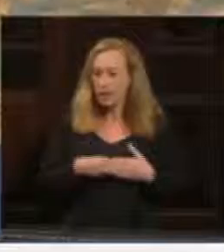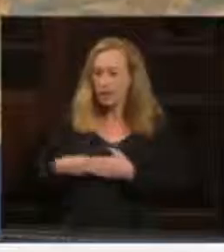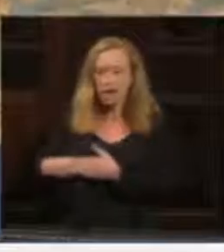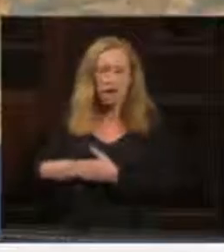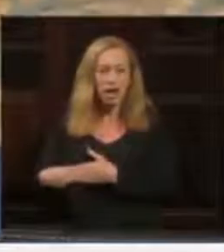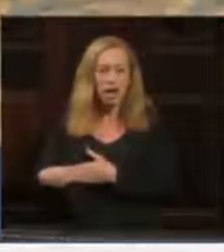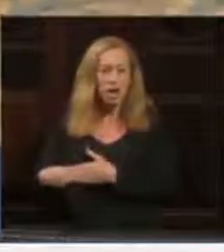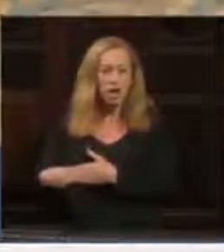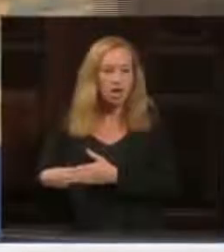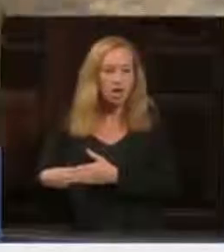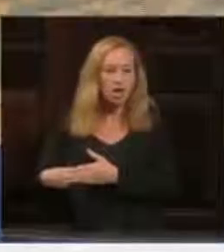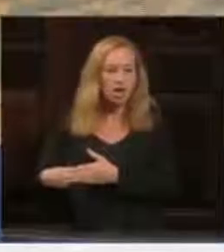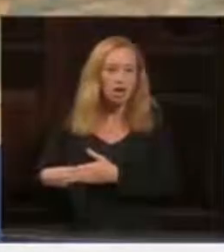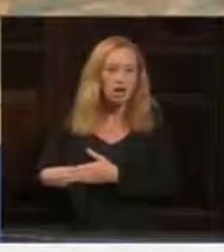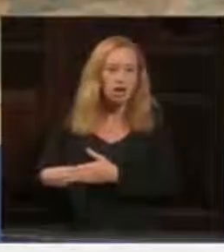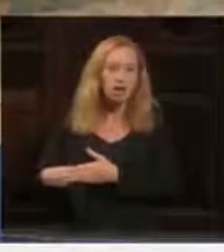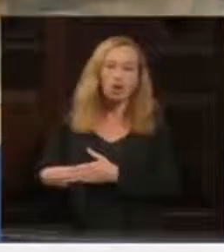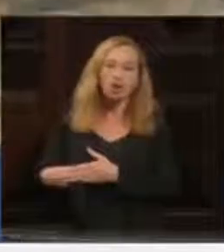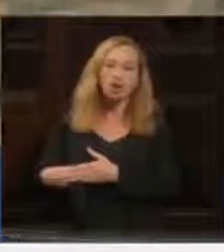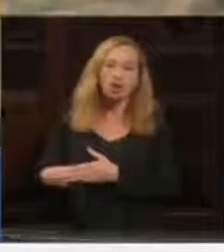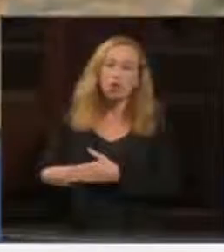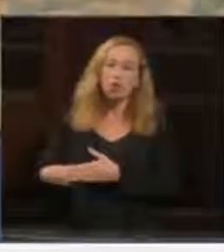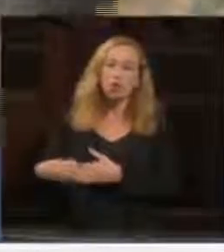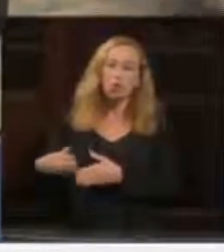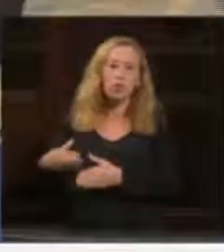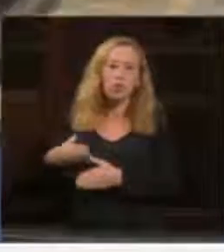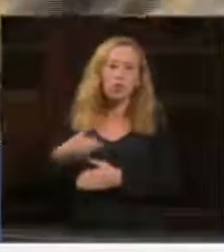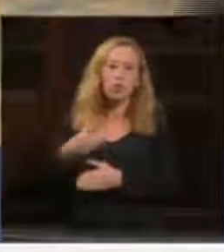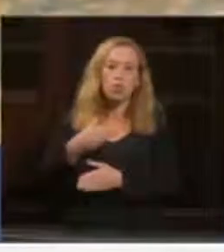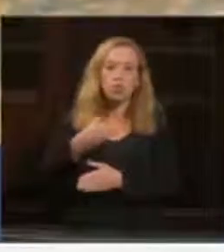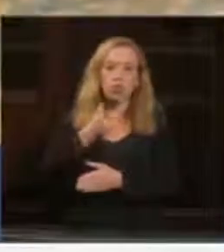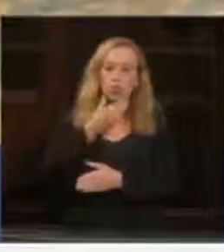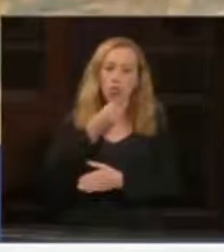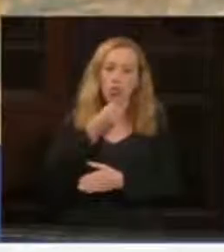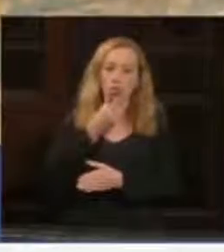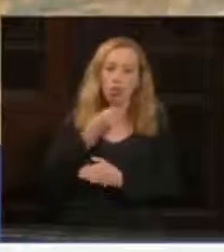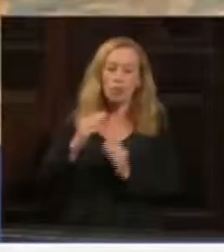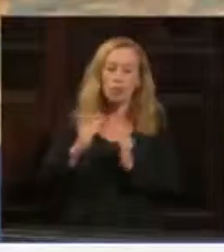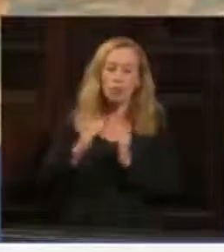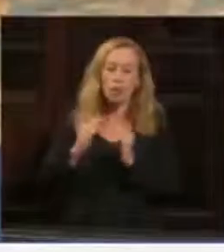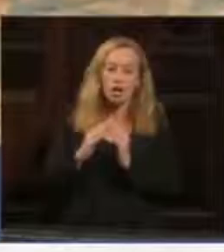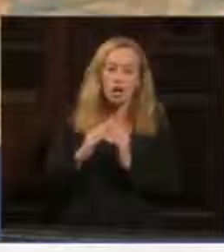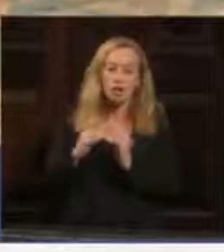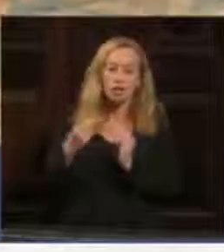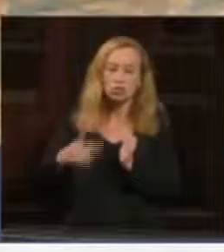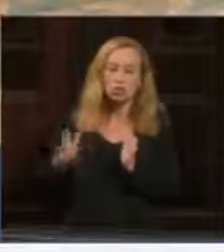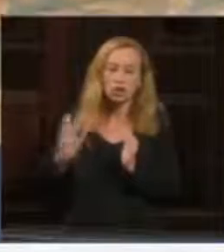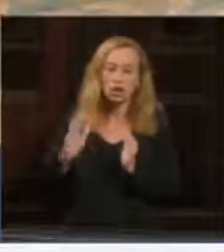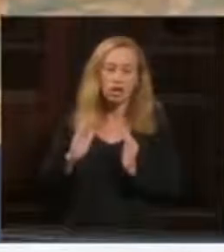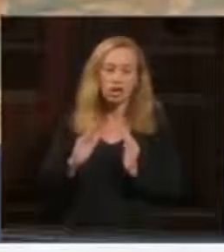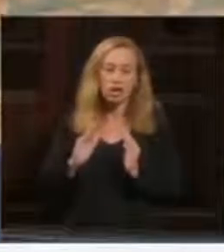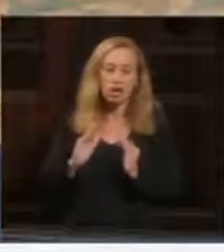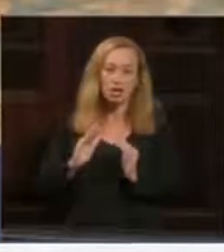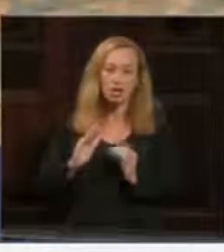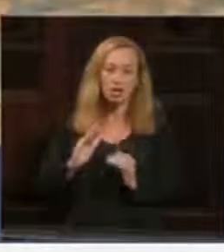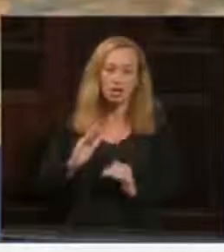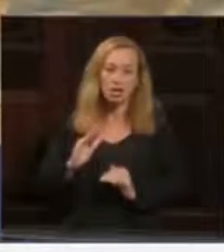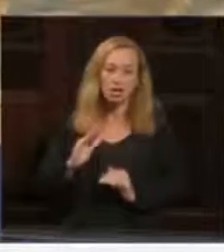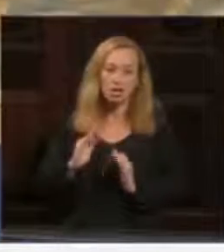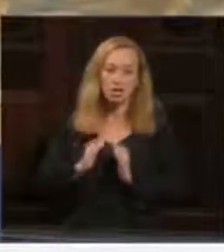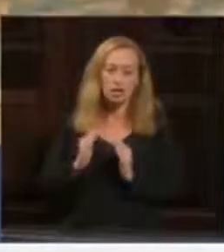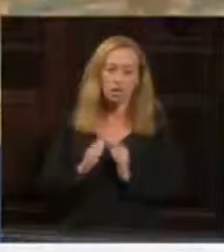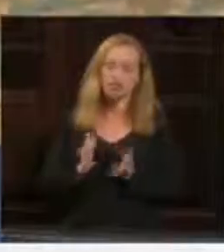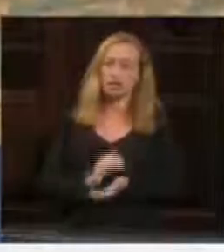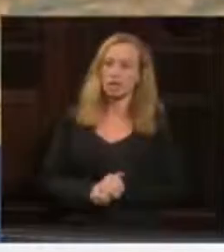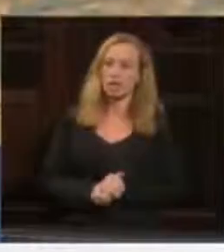esse contato com ele pela internet, pelas redes sociais, levou para a própria casa. Aí eu perguntei, mas vai levar para onde?